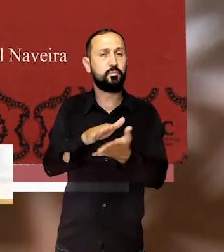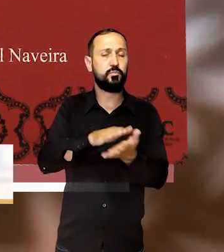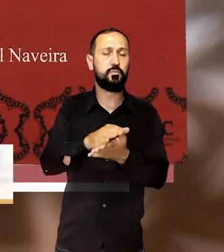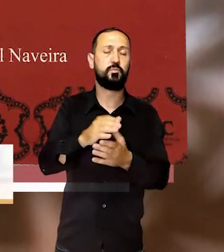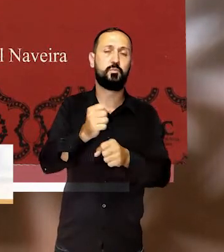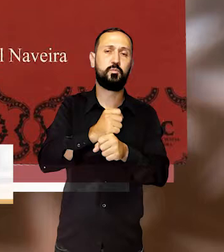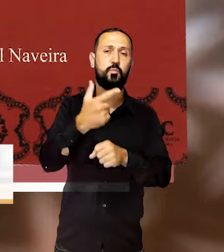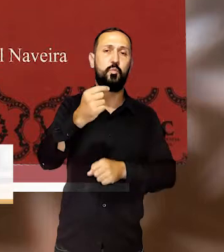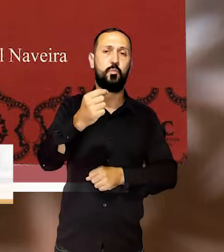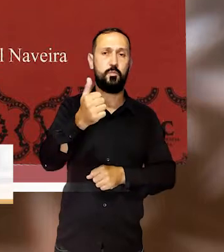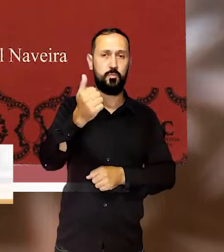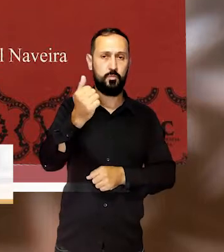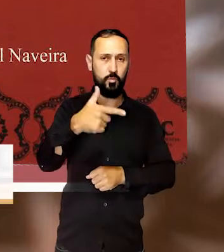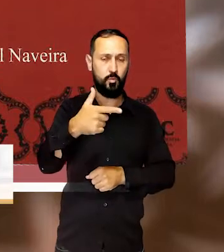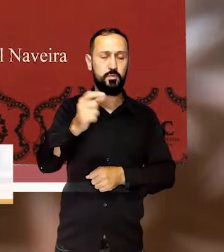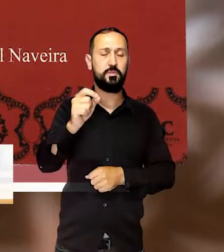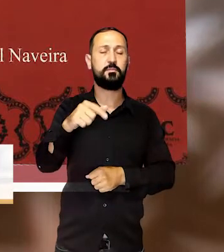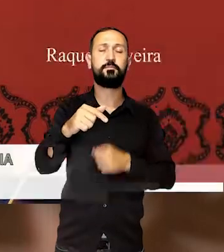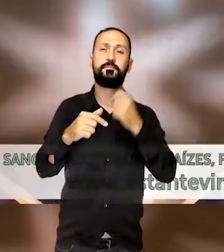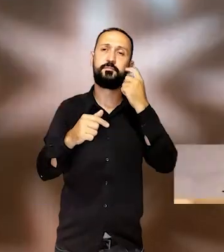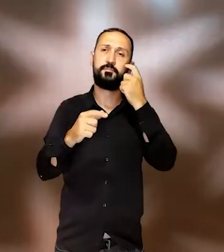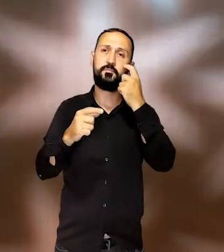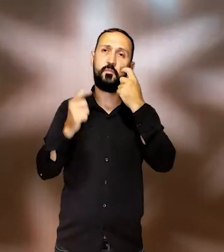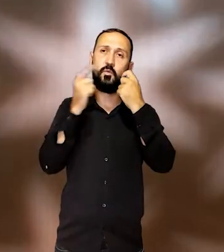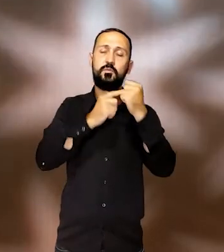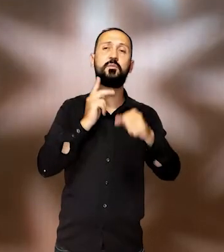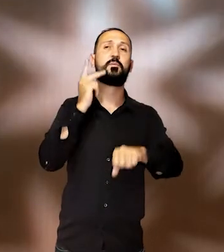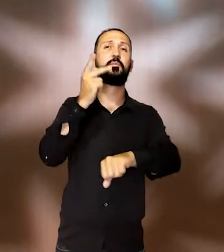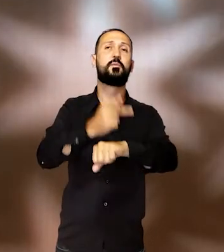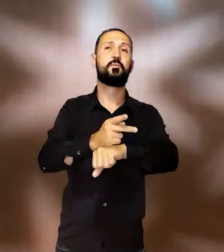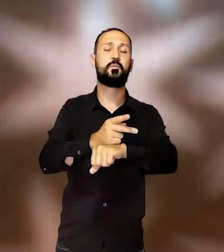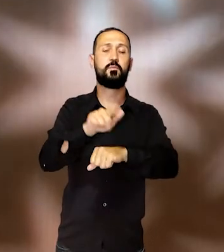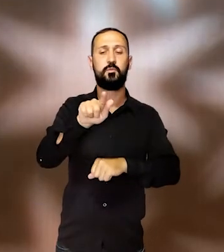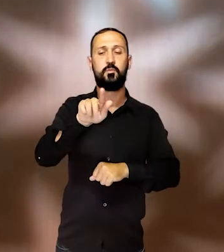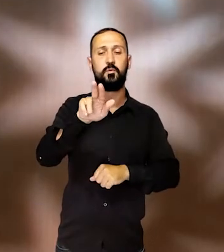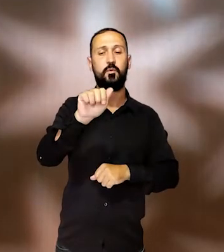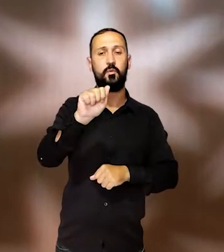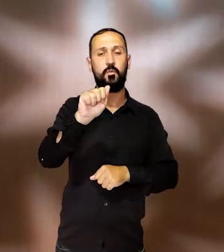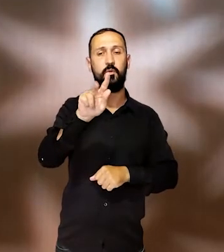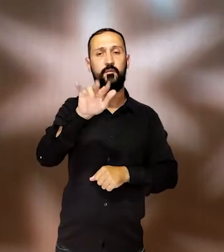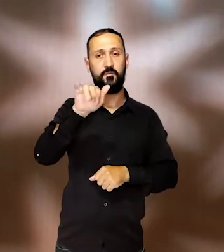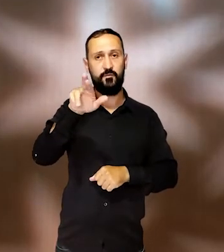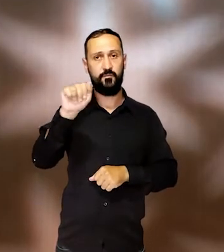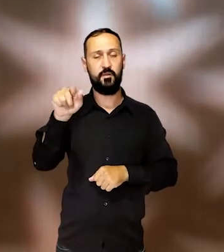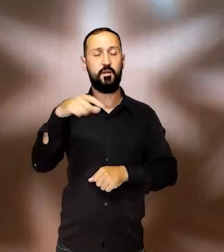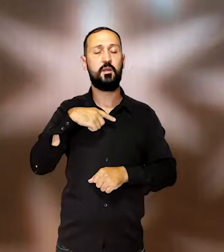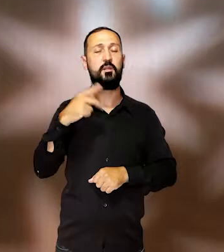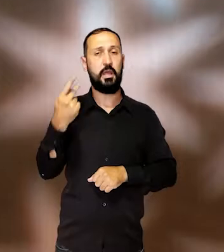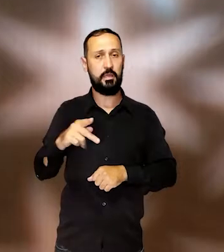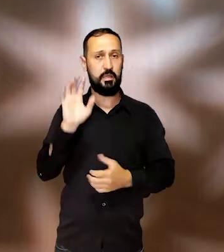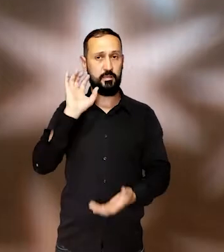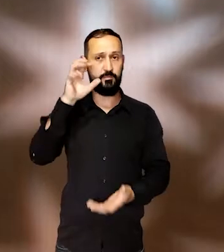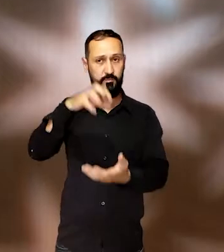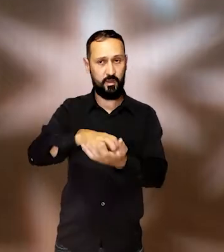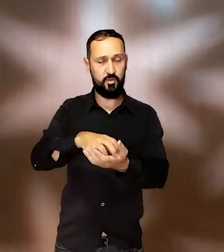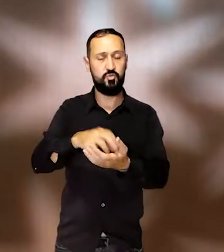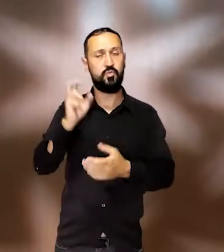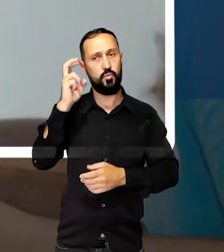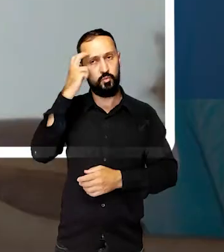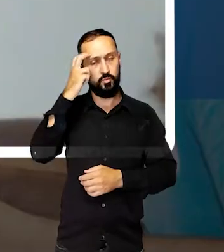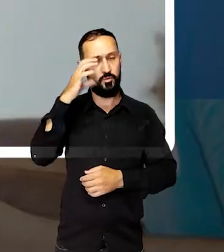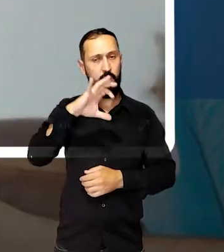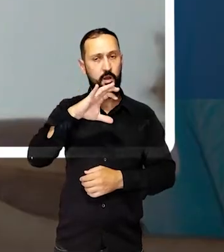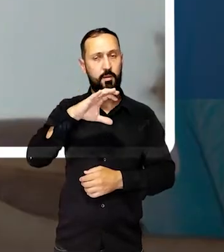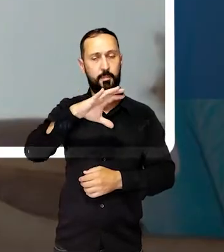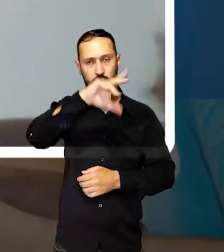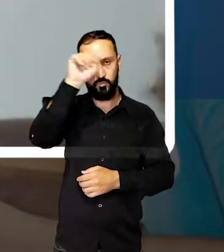publicado em 2012 pela editora Arte e Ciência, venceu o Prêmio Guavira de Literatura da Fundação de Cultura de Mato Grosso do Sul.